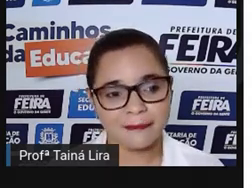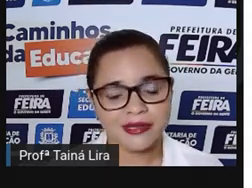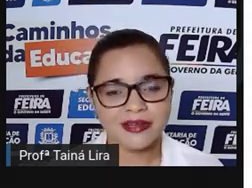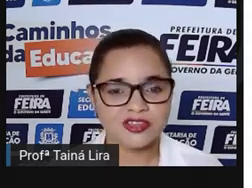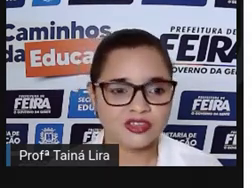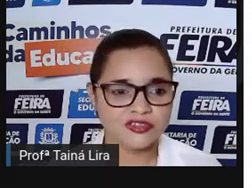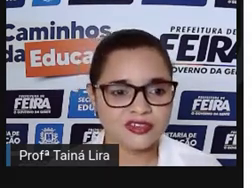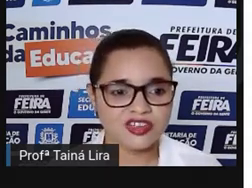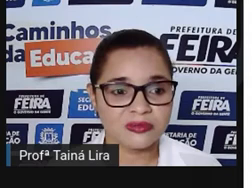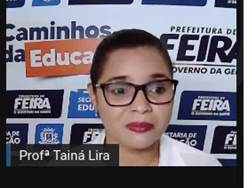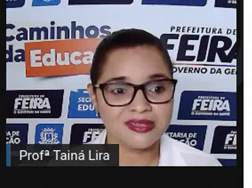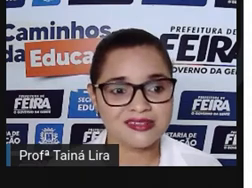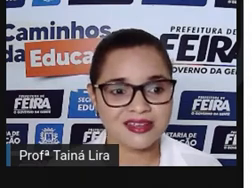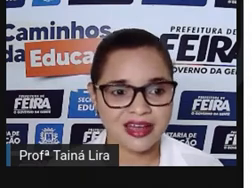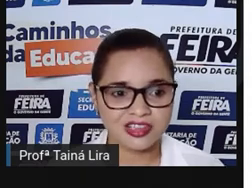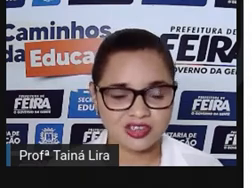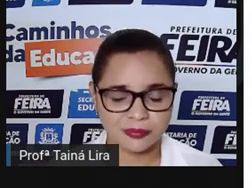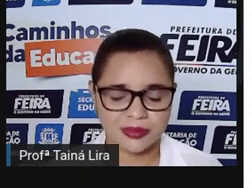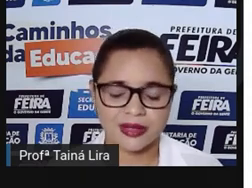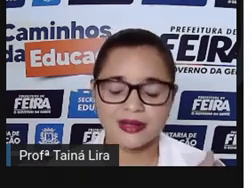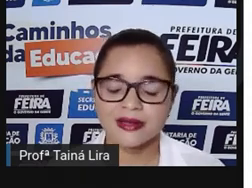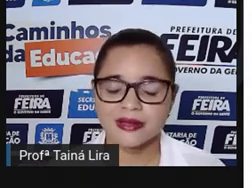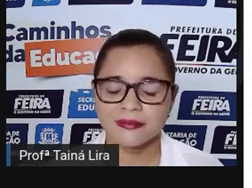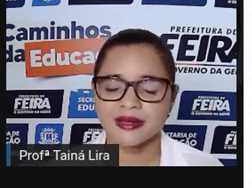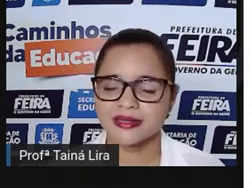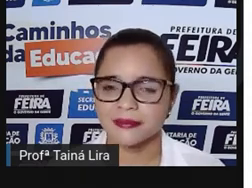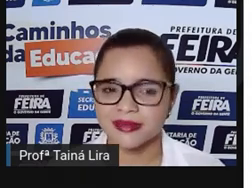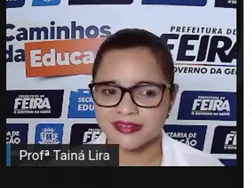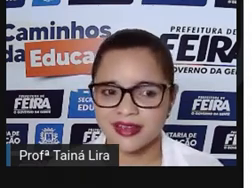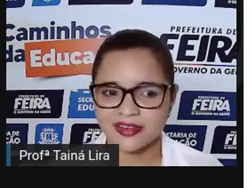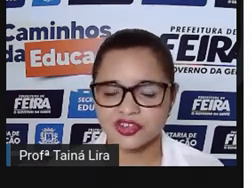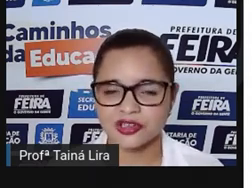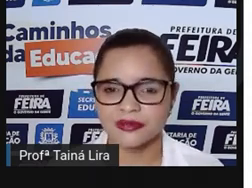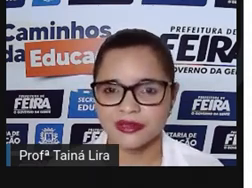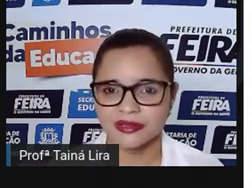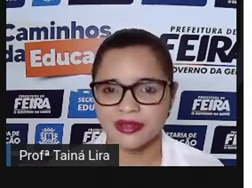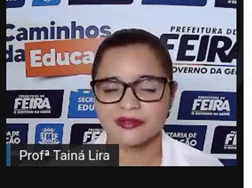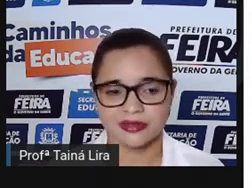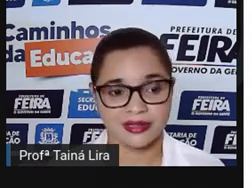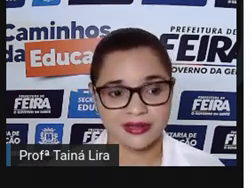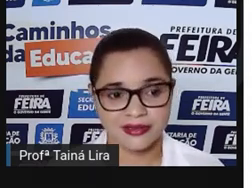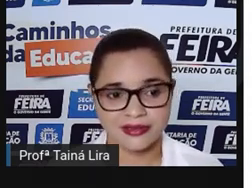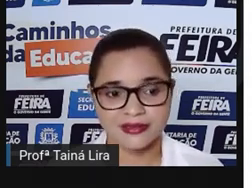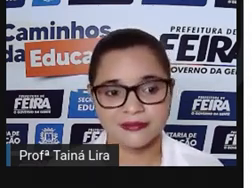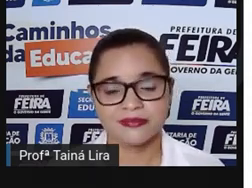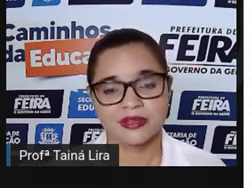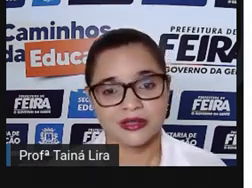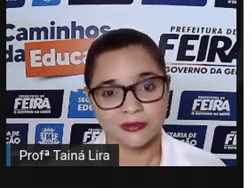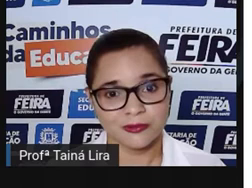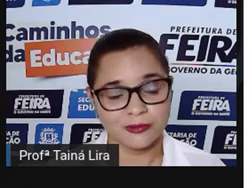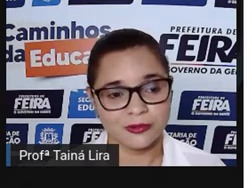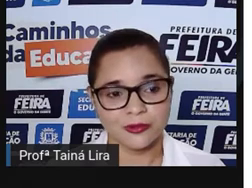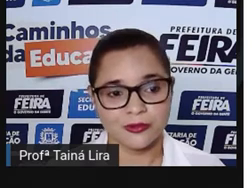aí aplicativos, né, de mensagem para mandar mensagem, né? Telegram,